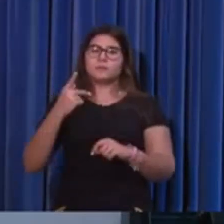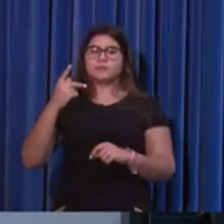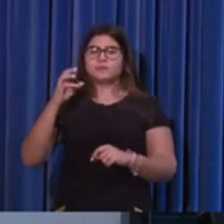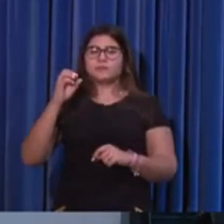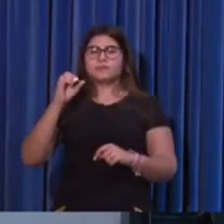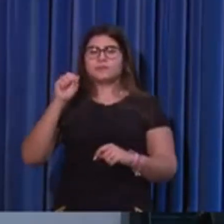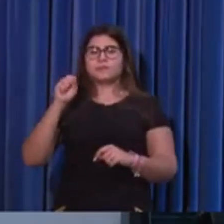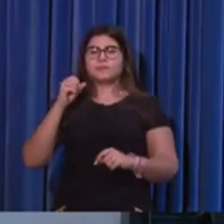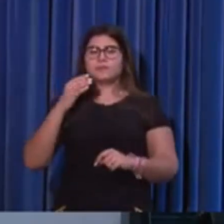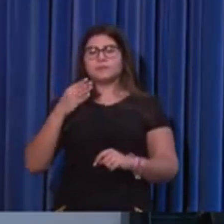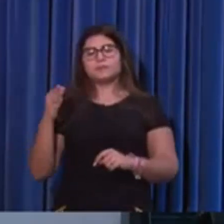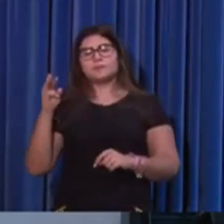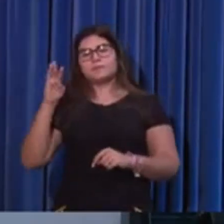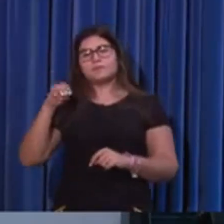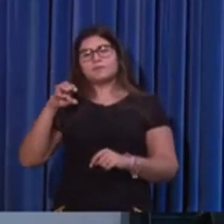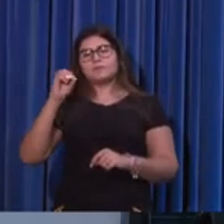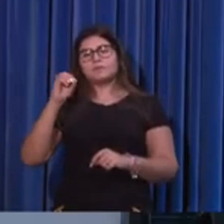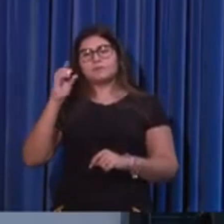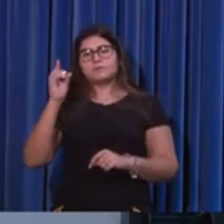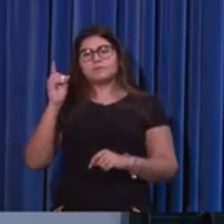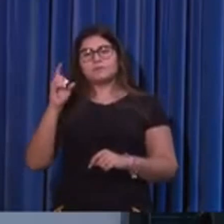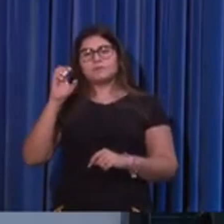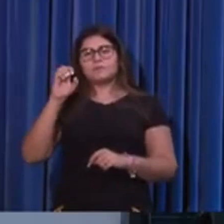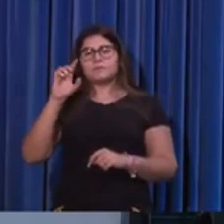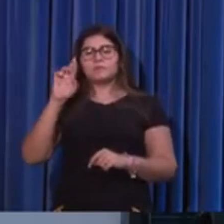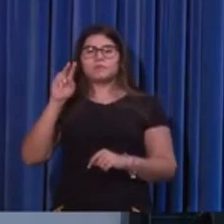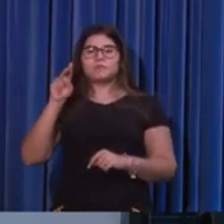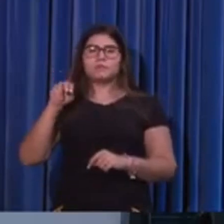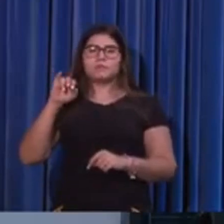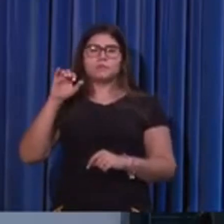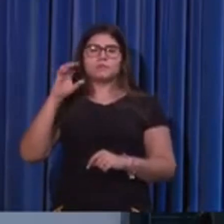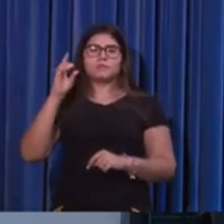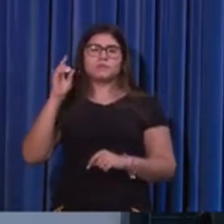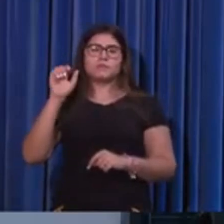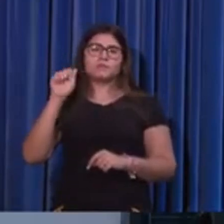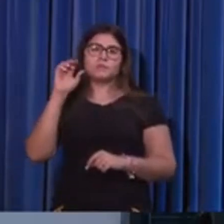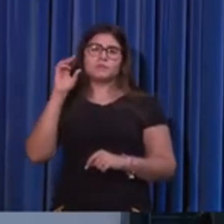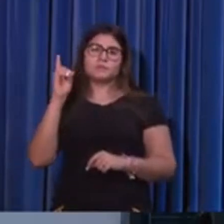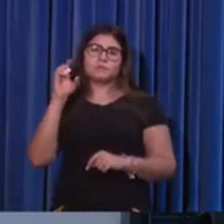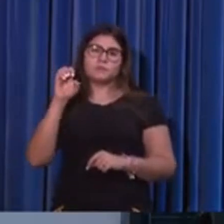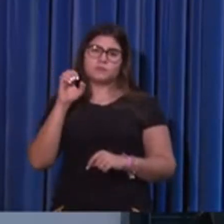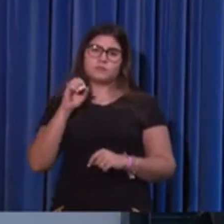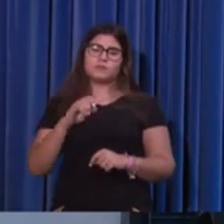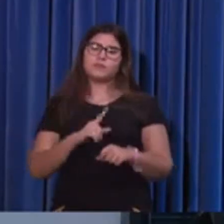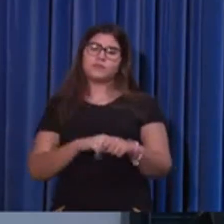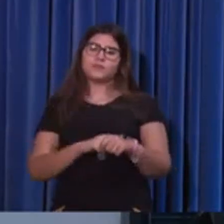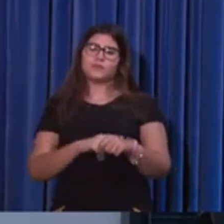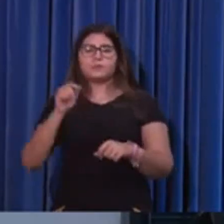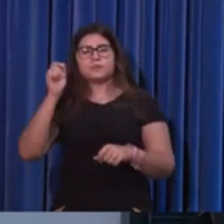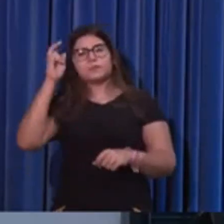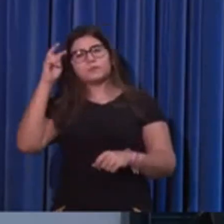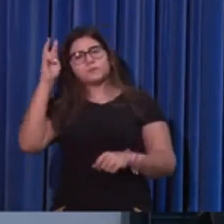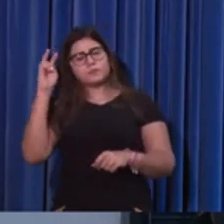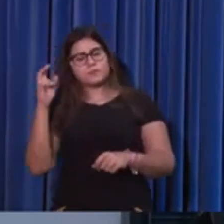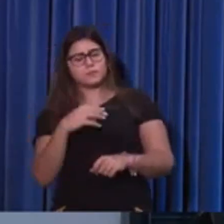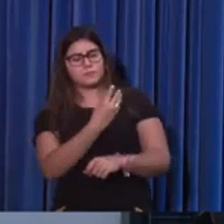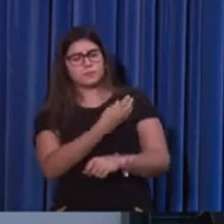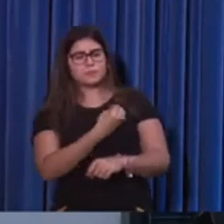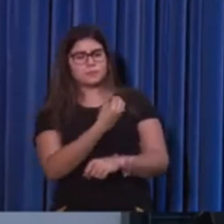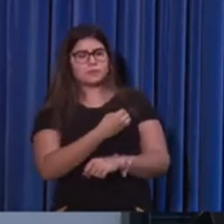pós-modernidade. Esse termo, ele revela que o momento histórico em que vivemos é um